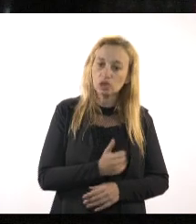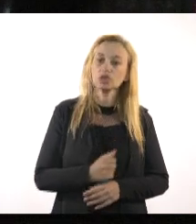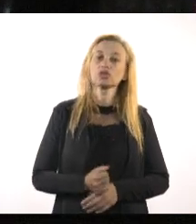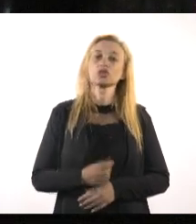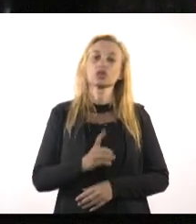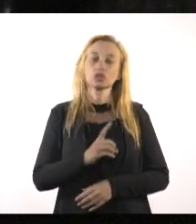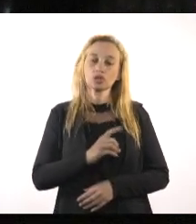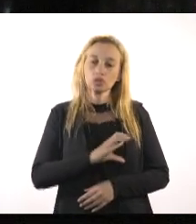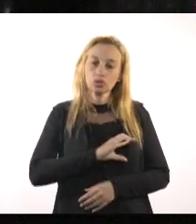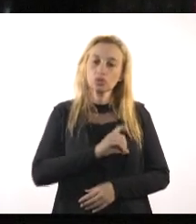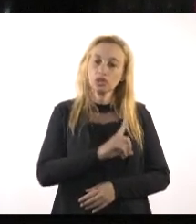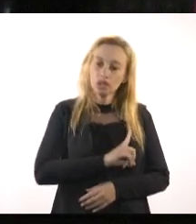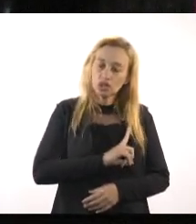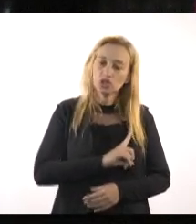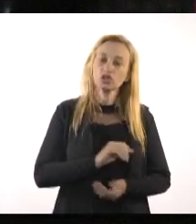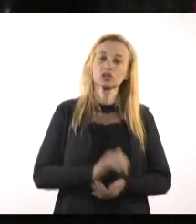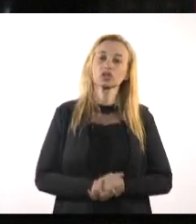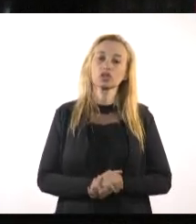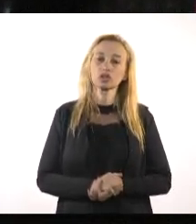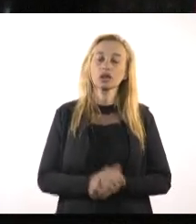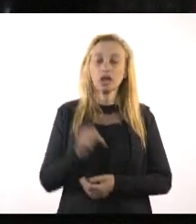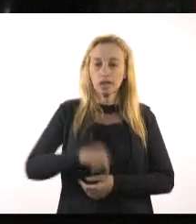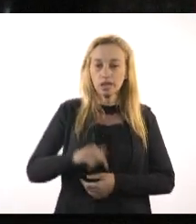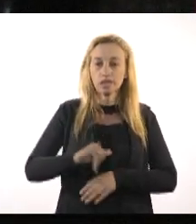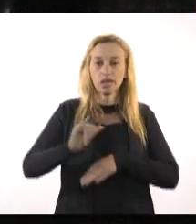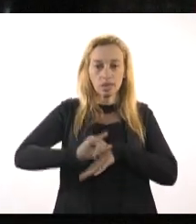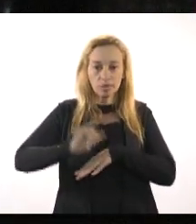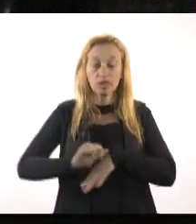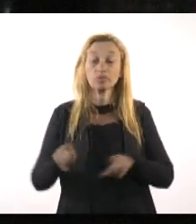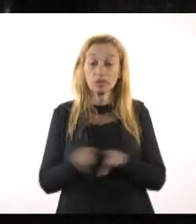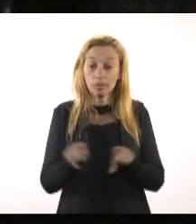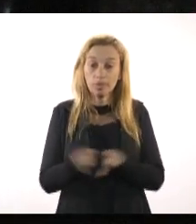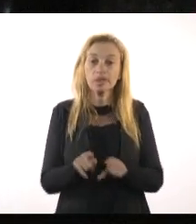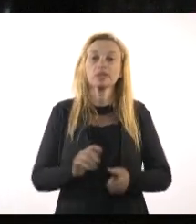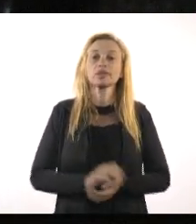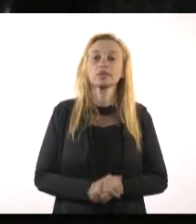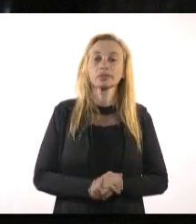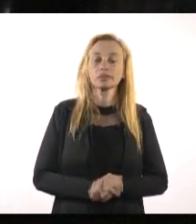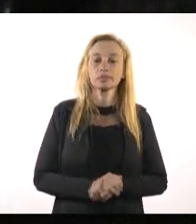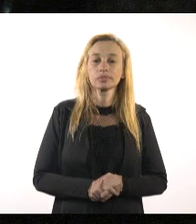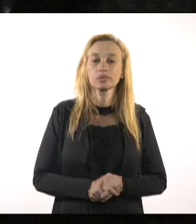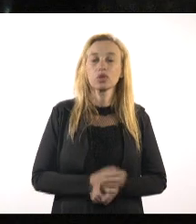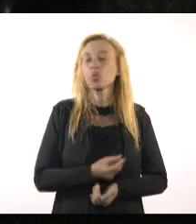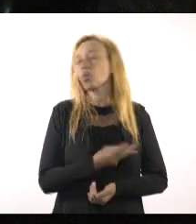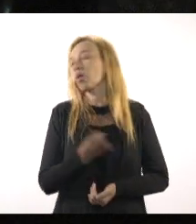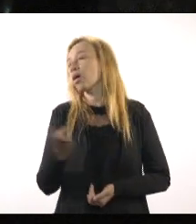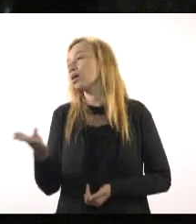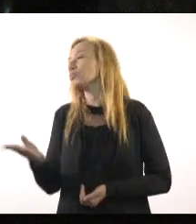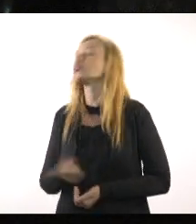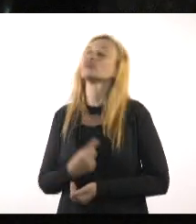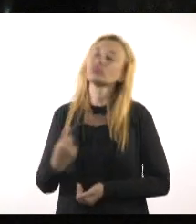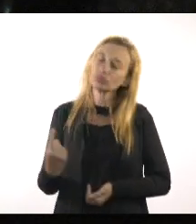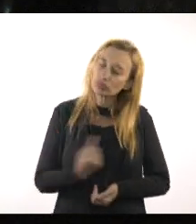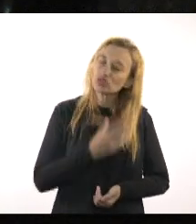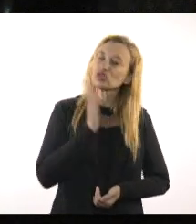de Caxias, né? E aqui na capital, então, nem se fala, né, o quanto nós já